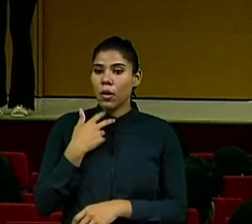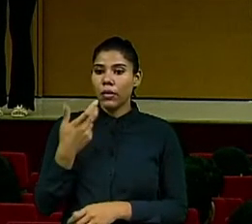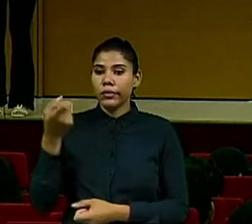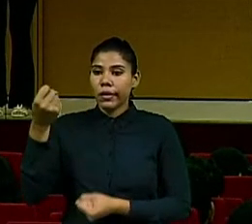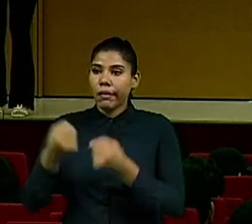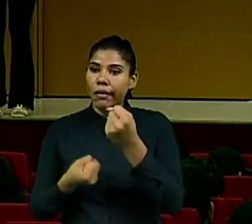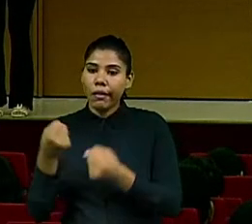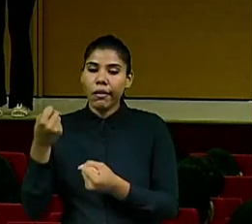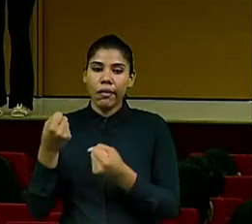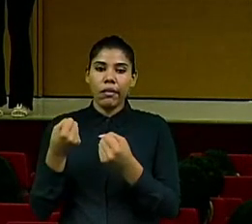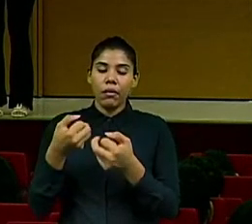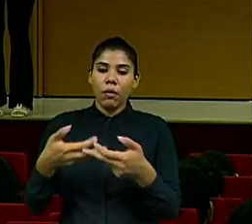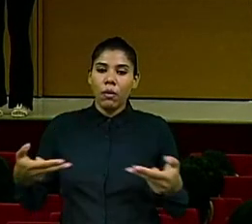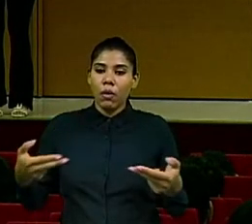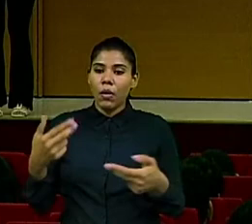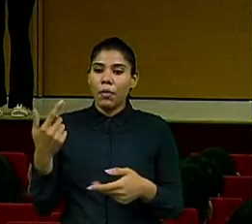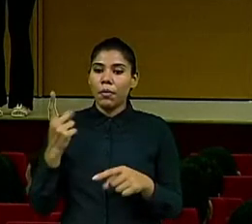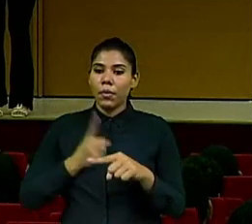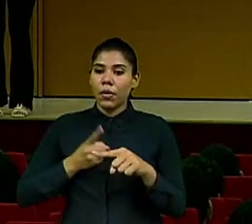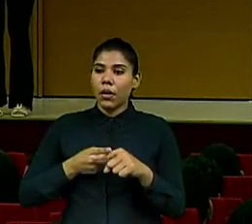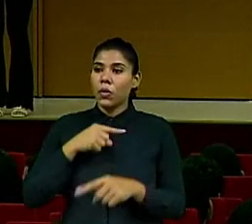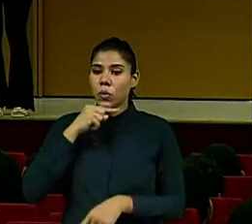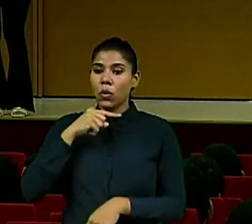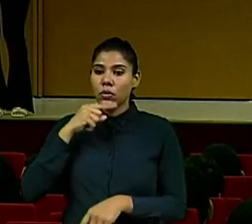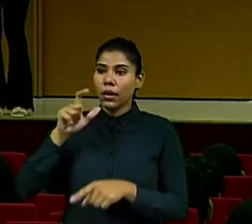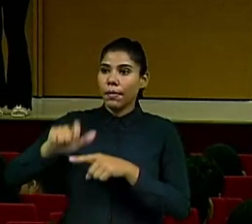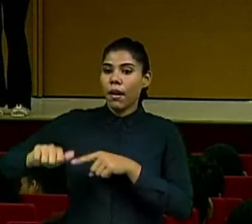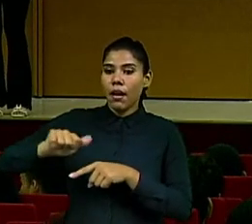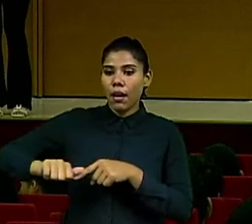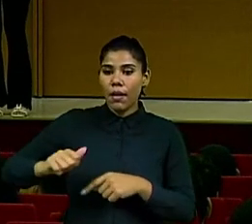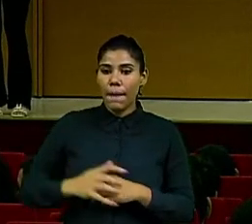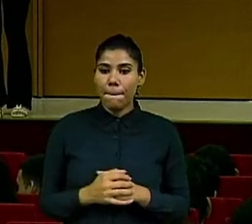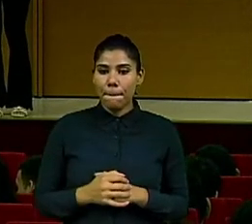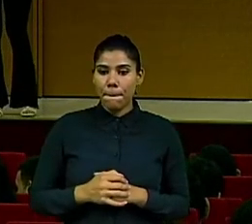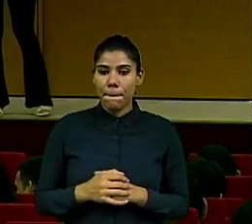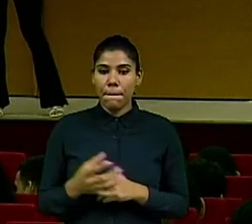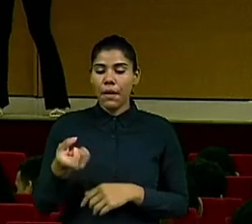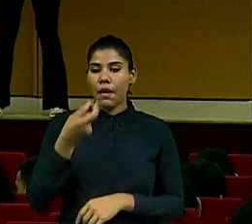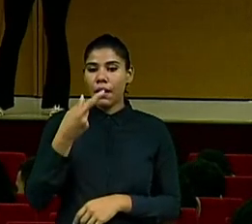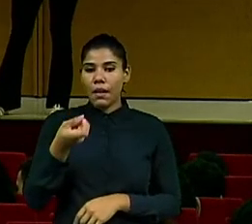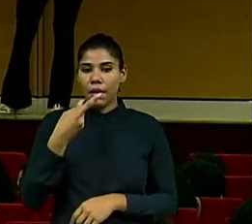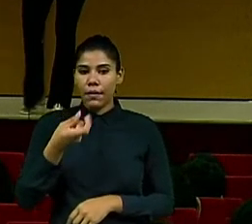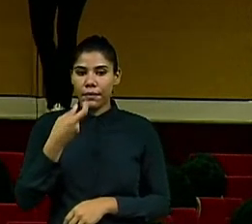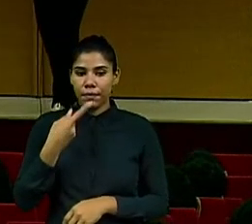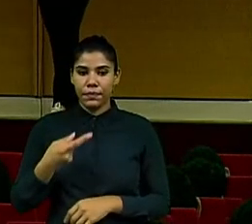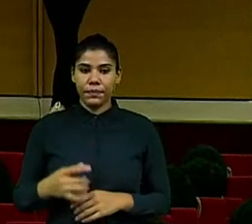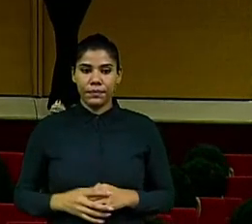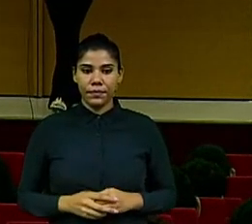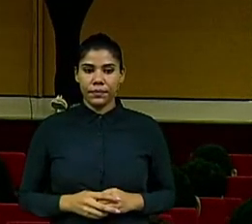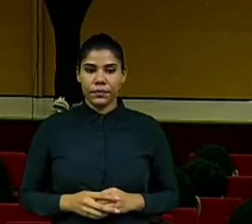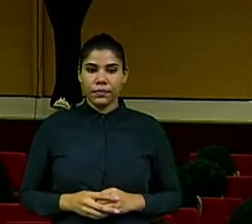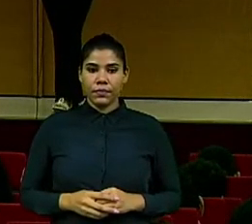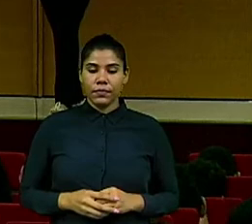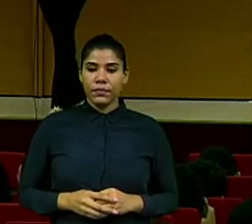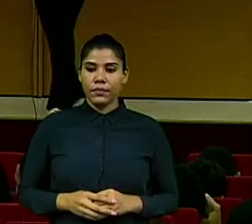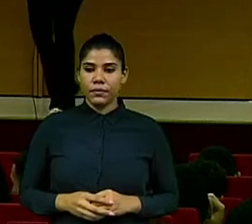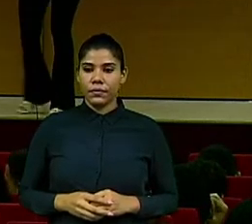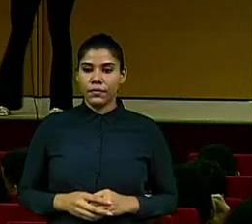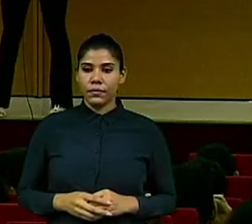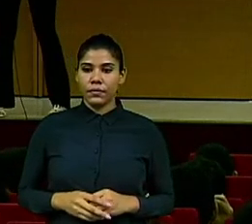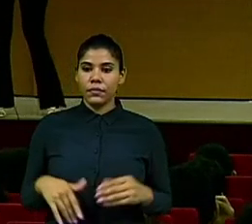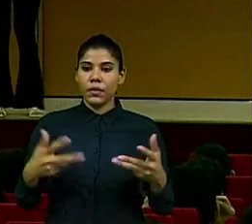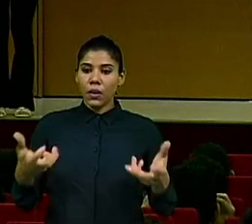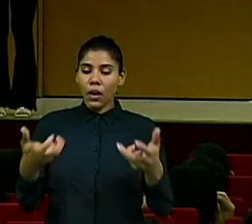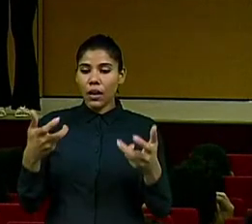não tem como manter esse transporte remédios né inclusive por falar em remédios eu queria